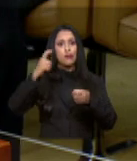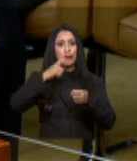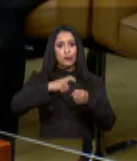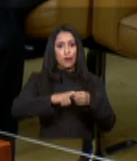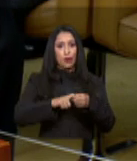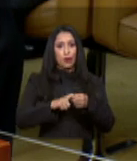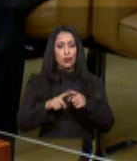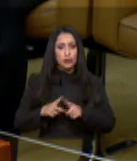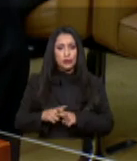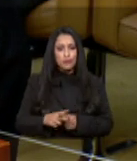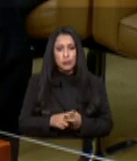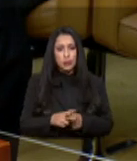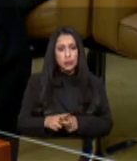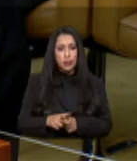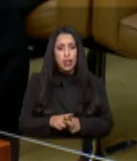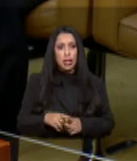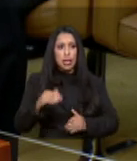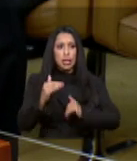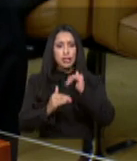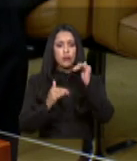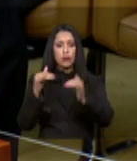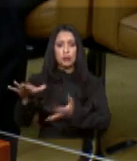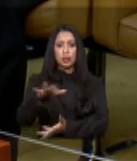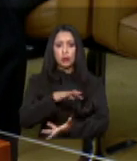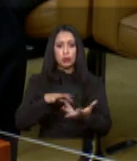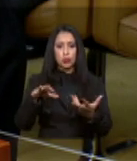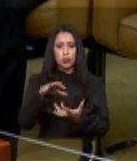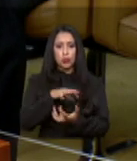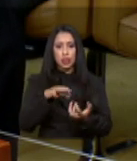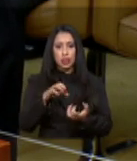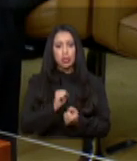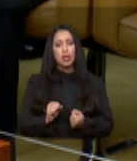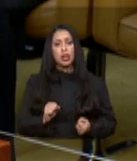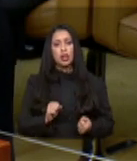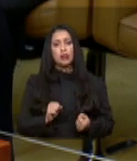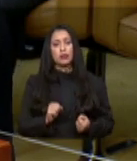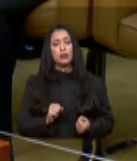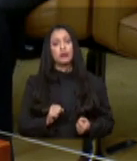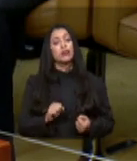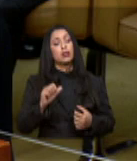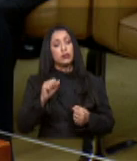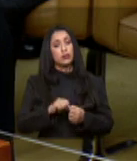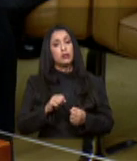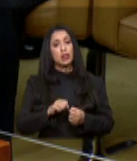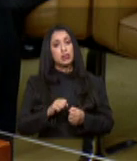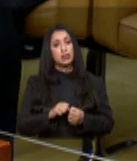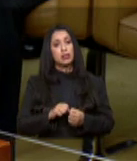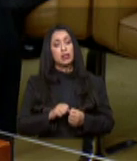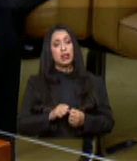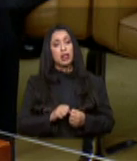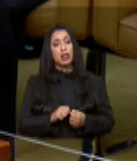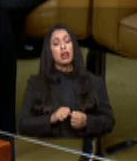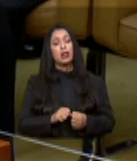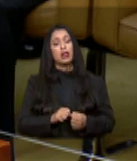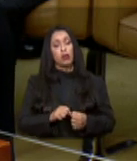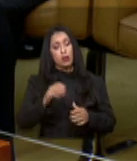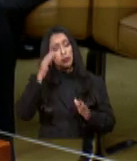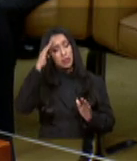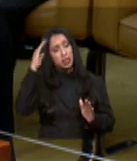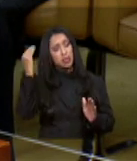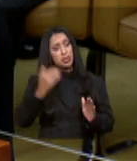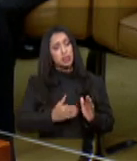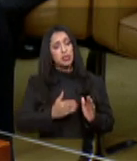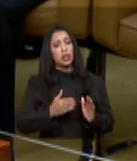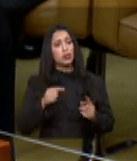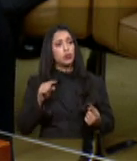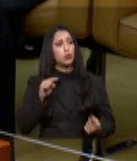sustentável, que querem que o Brasil volte a ser cumpridor da sua palavra em relação às obrigações relativas